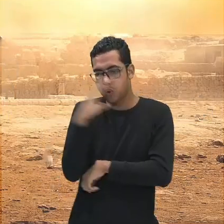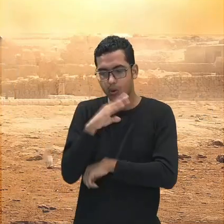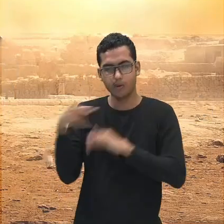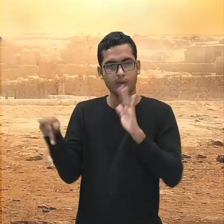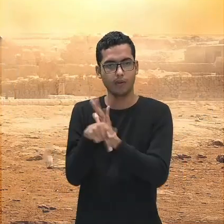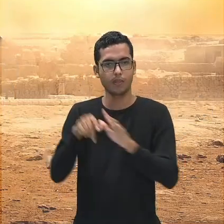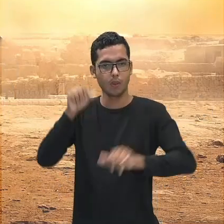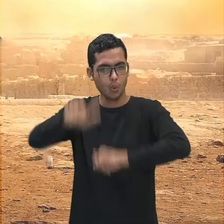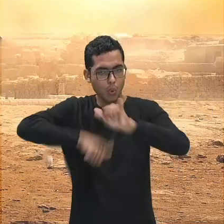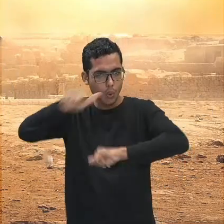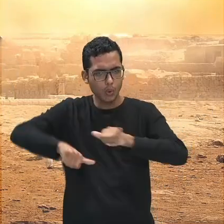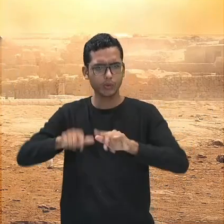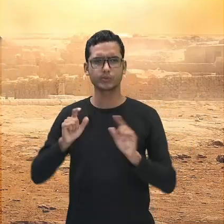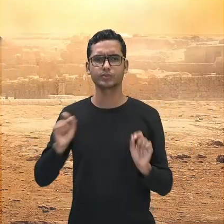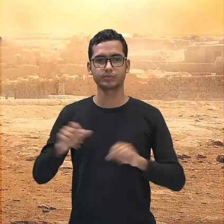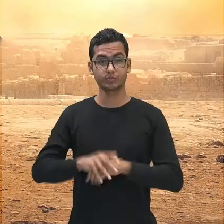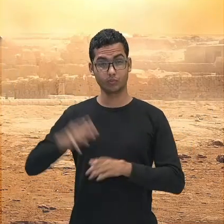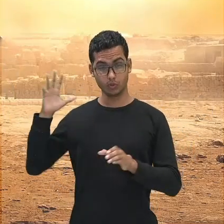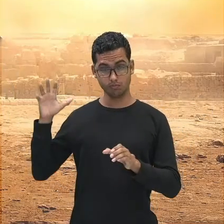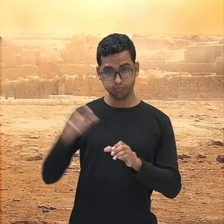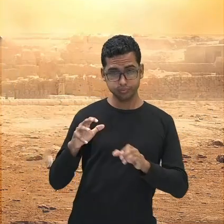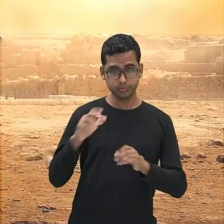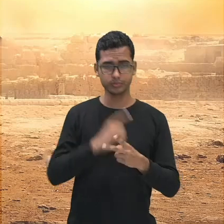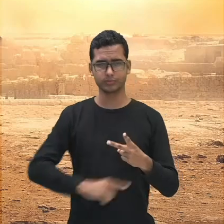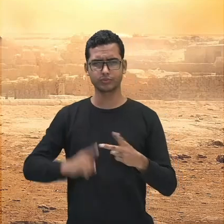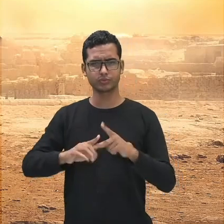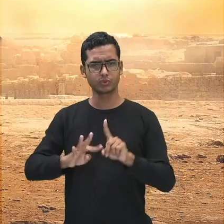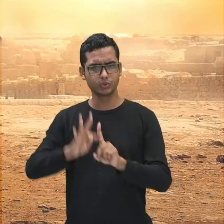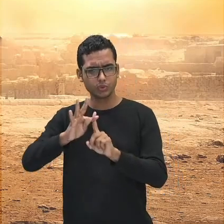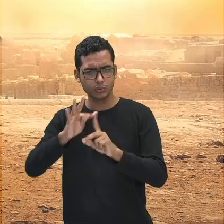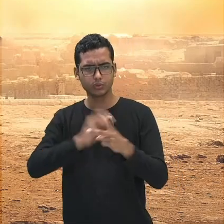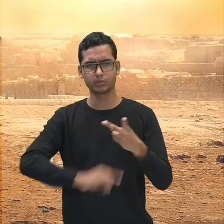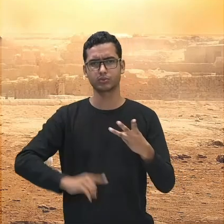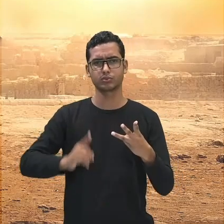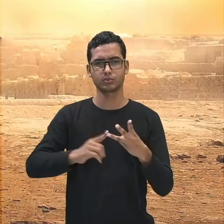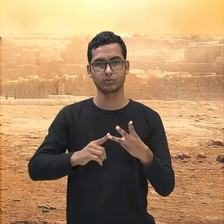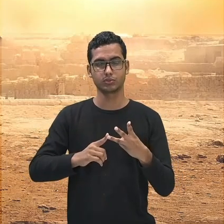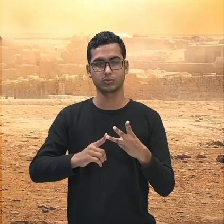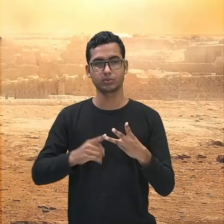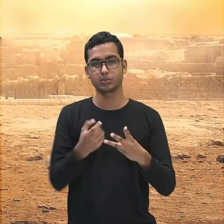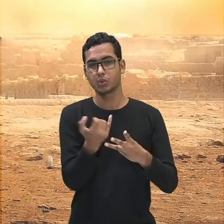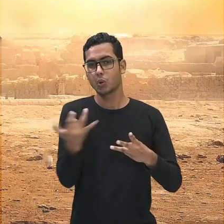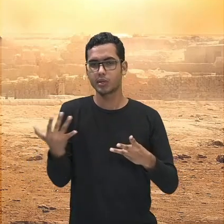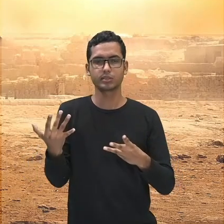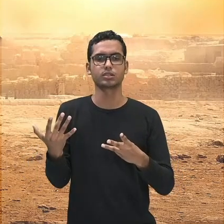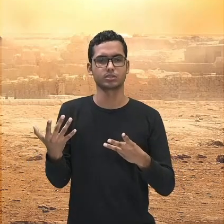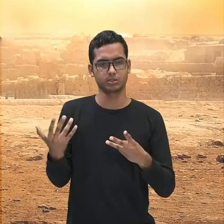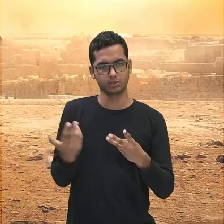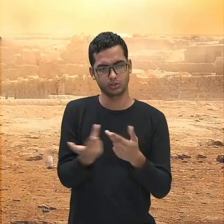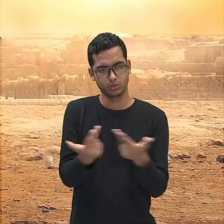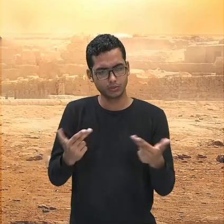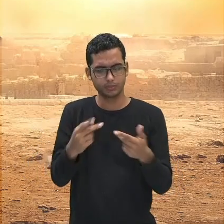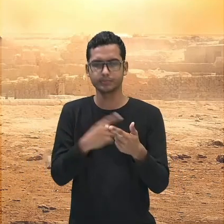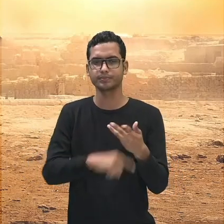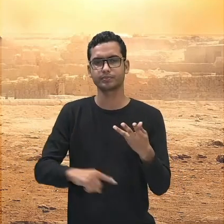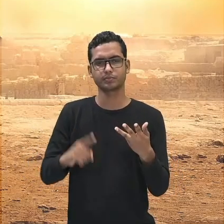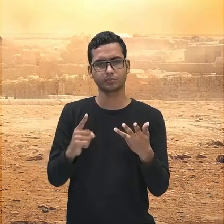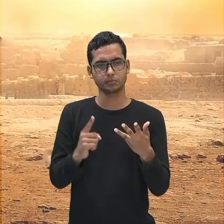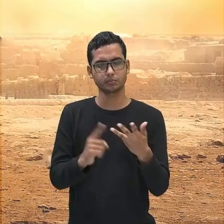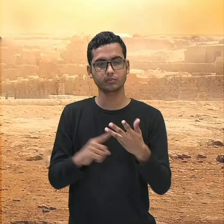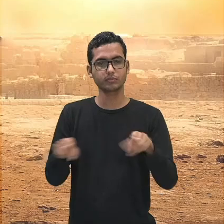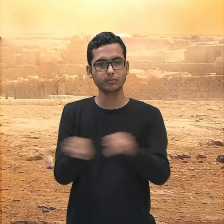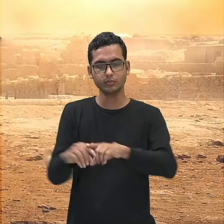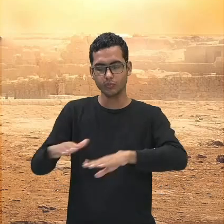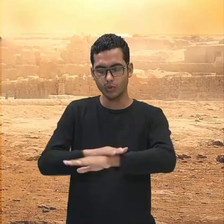pressão, a temperatura, a concentração e a superfície de contato. Então,